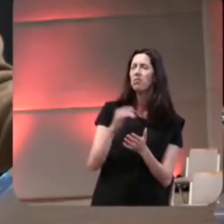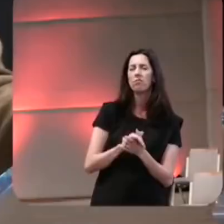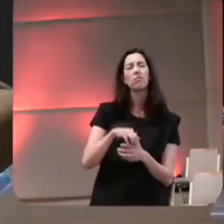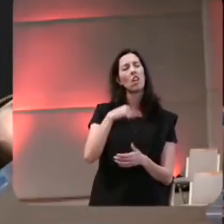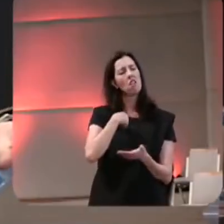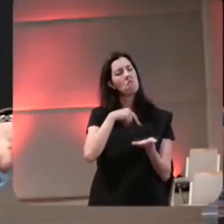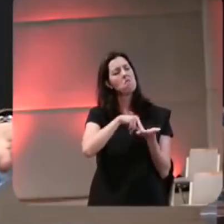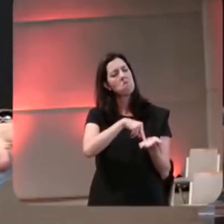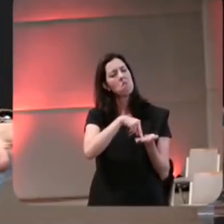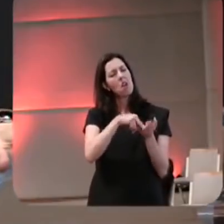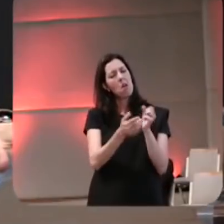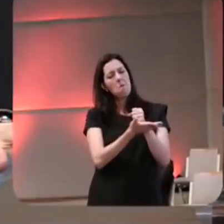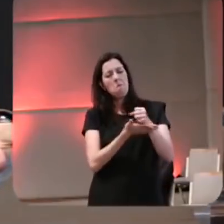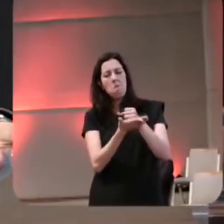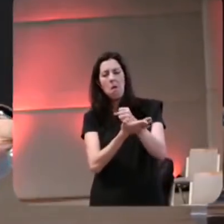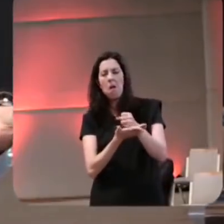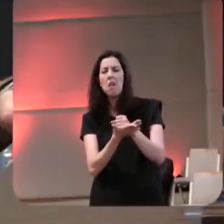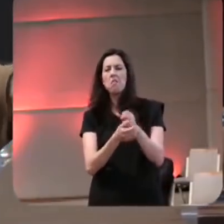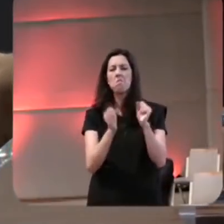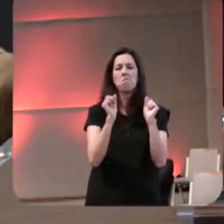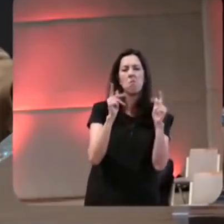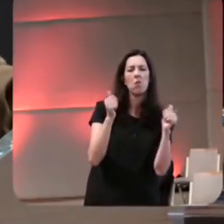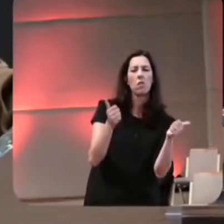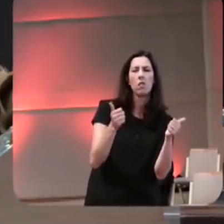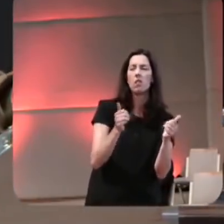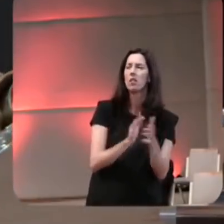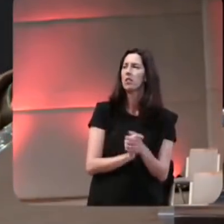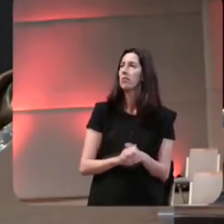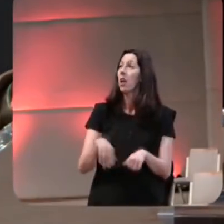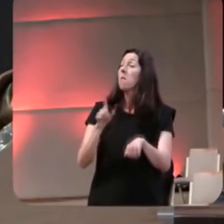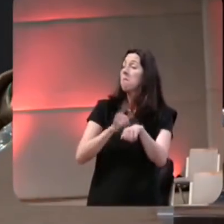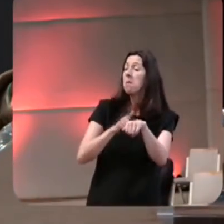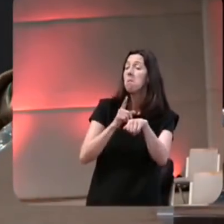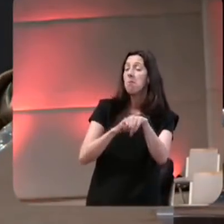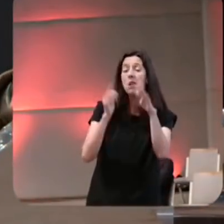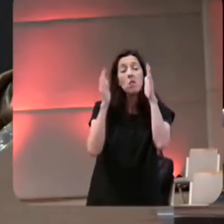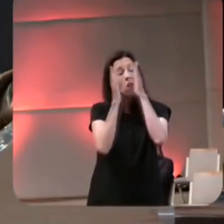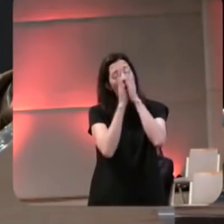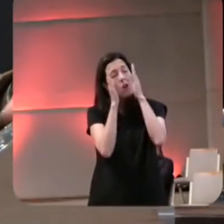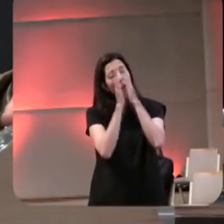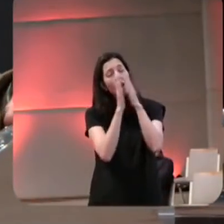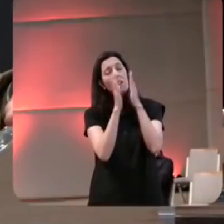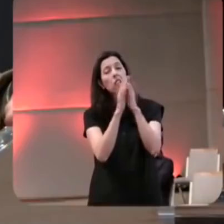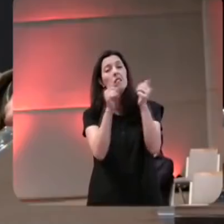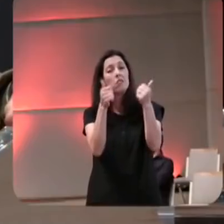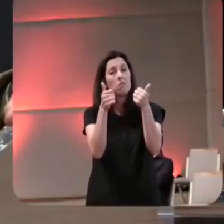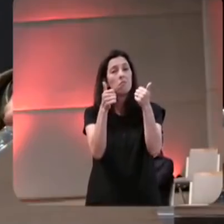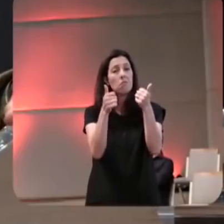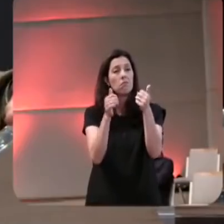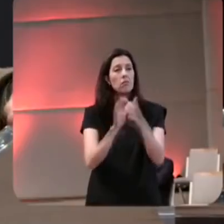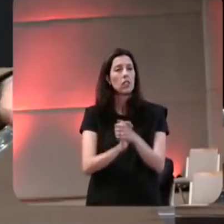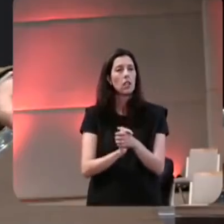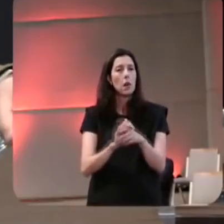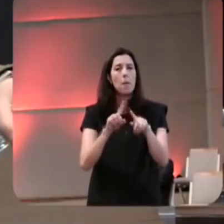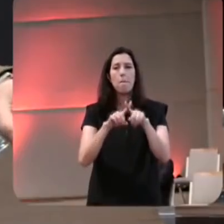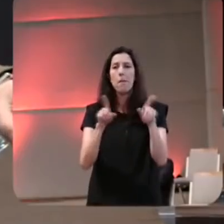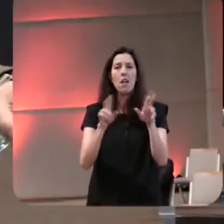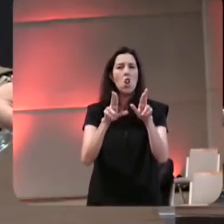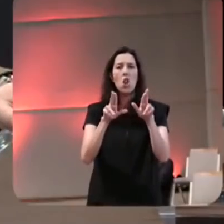convicções sólidas. Talvez tenha os seus momentos de oração, mas